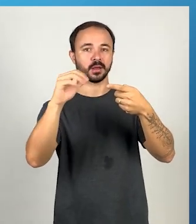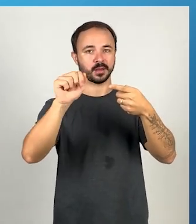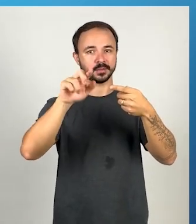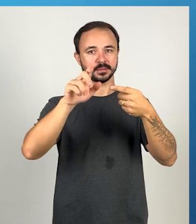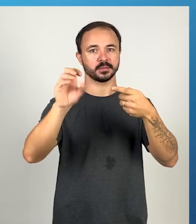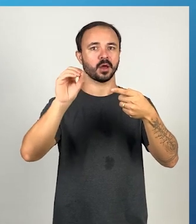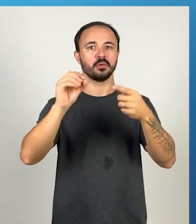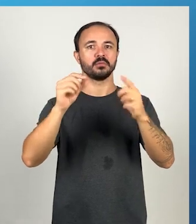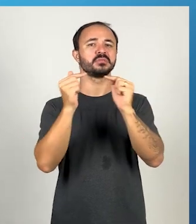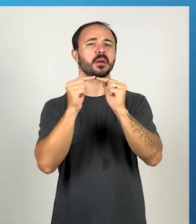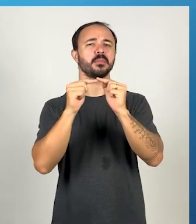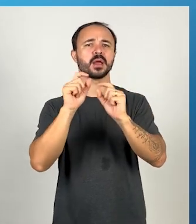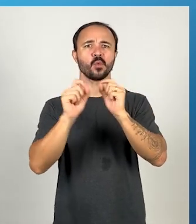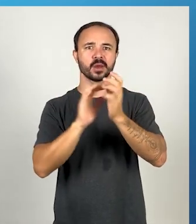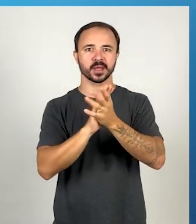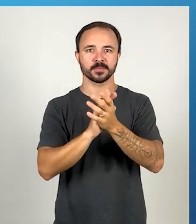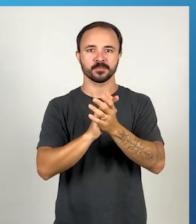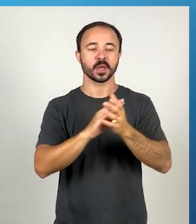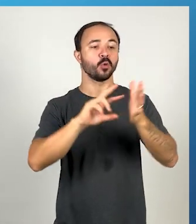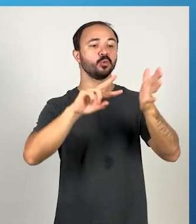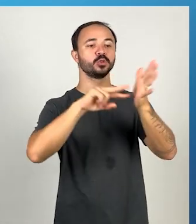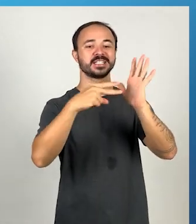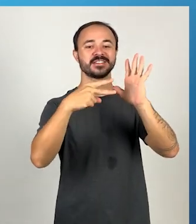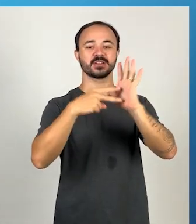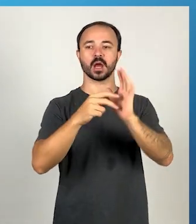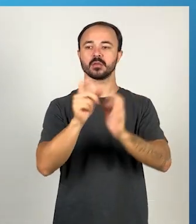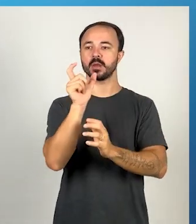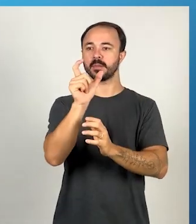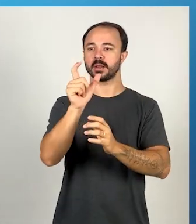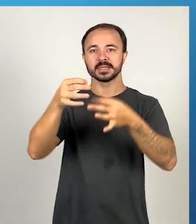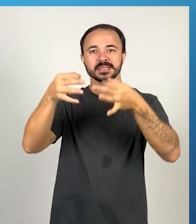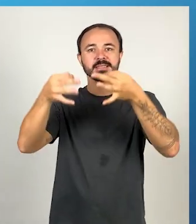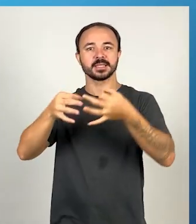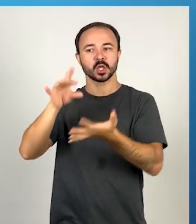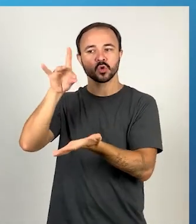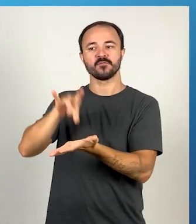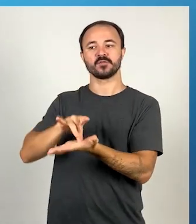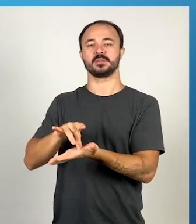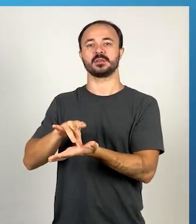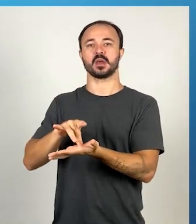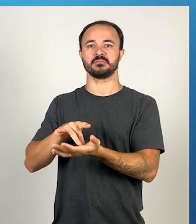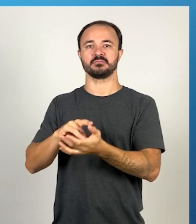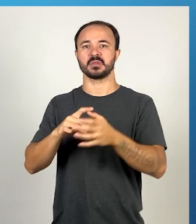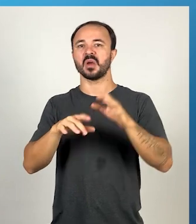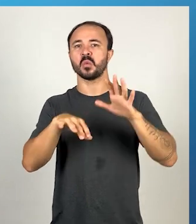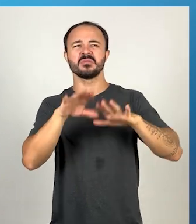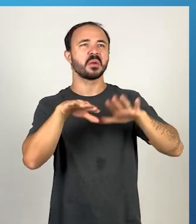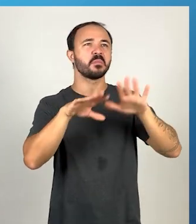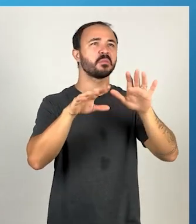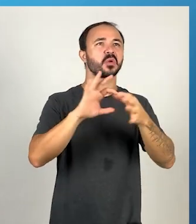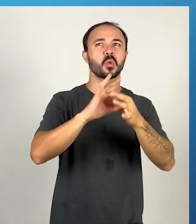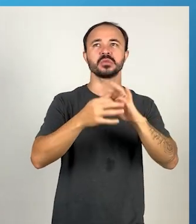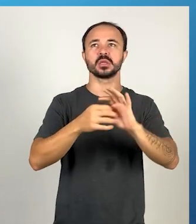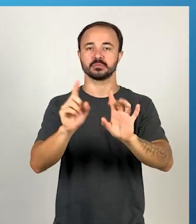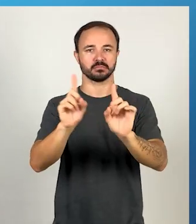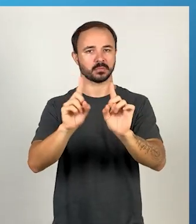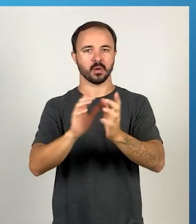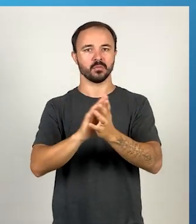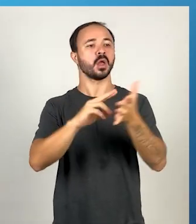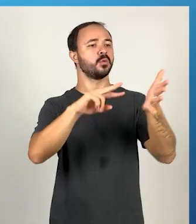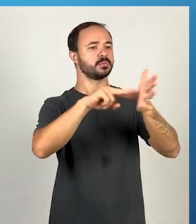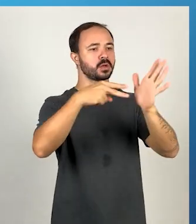se refere ao sentido básico de uma palavra e não depende de um contexto. É a definição encontrada